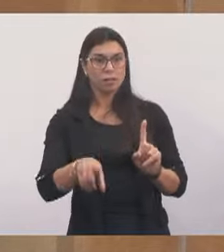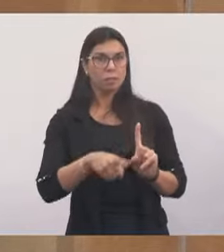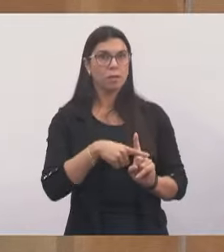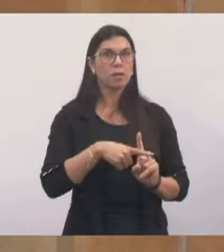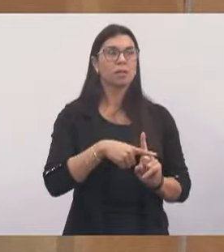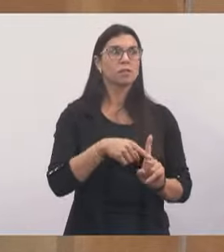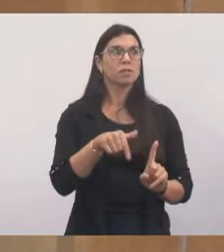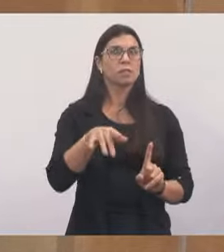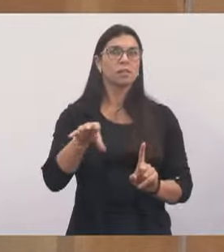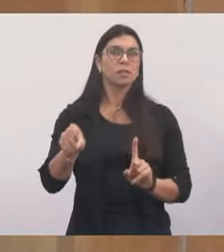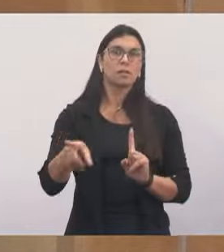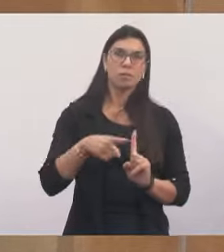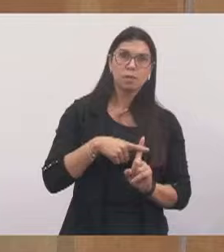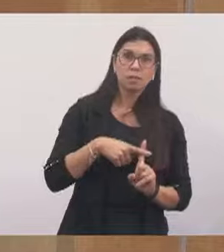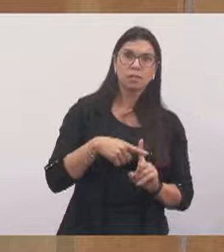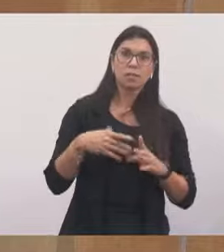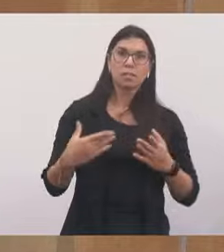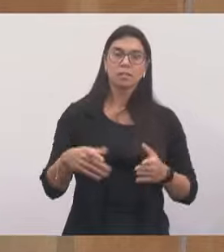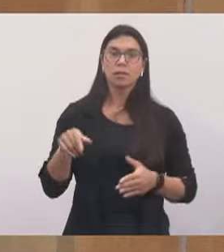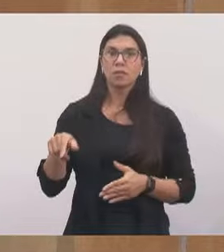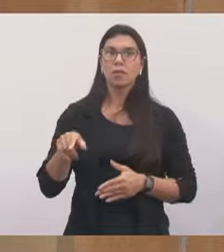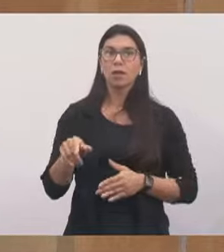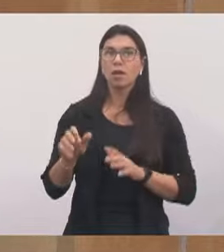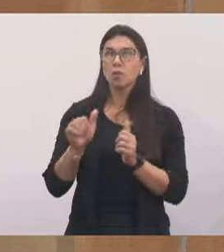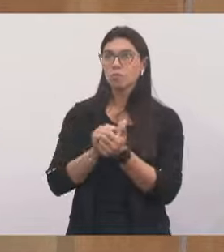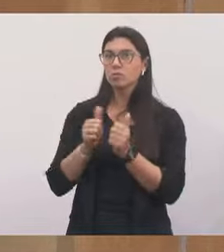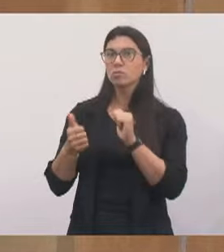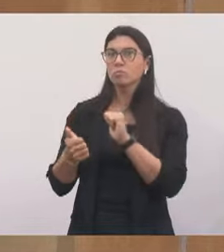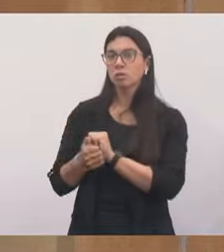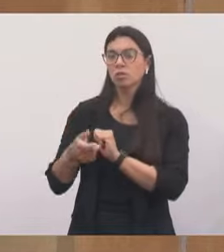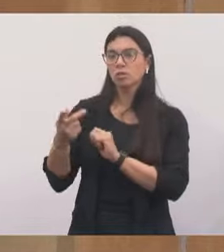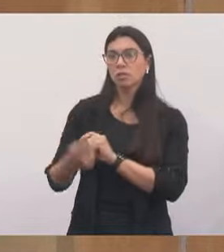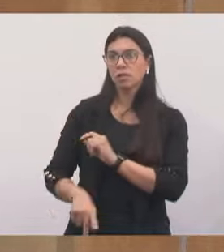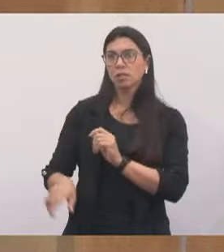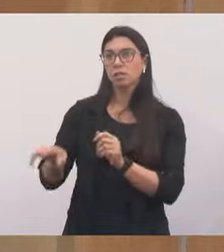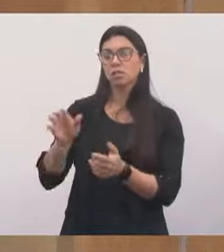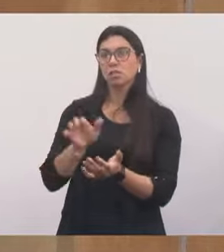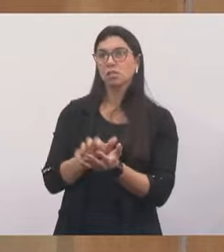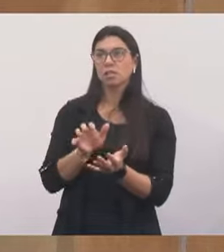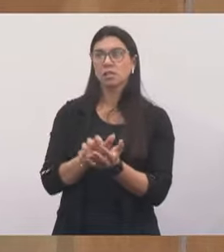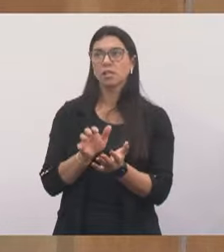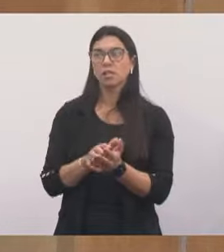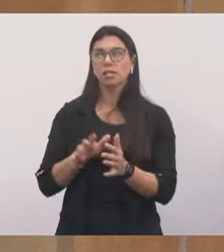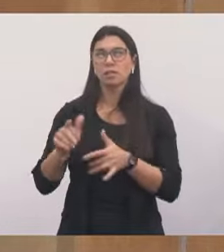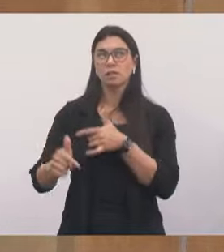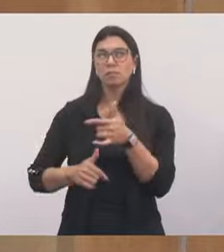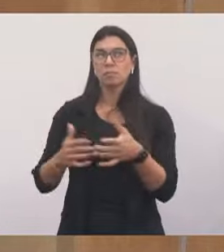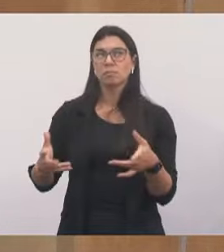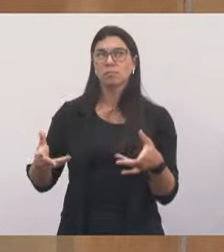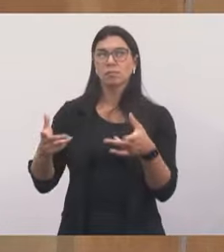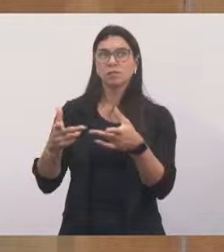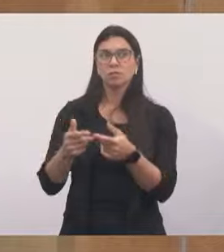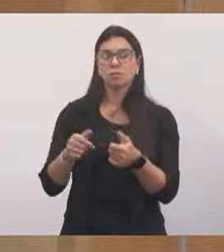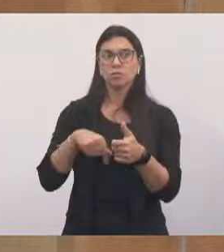Então, é uma modalidade que está pegando muito no nosso município, um trabalho maravilhoso feito pelo